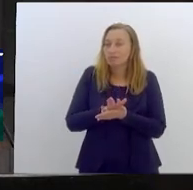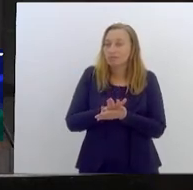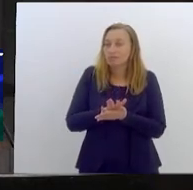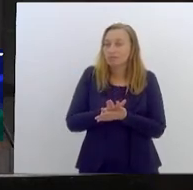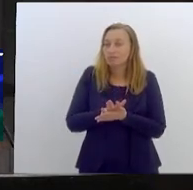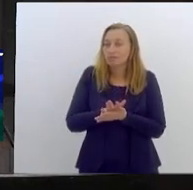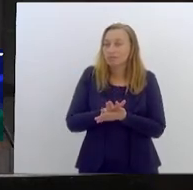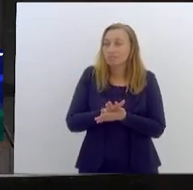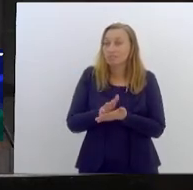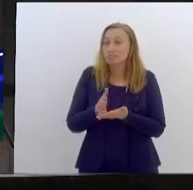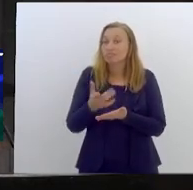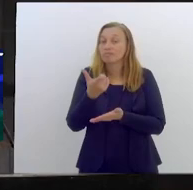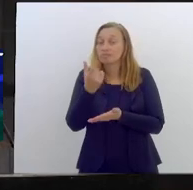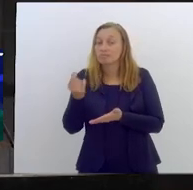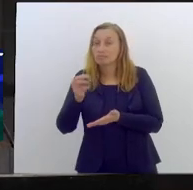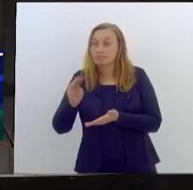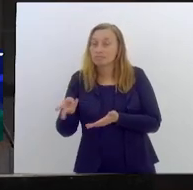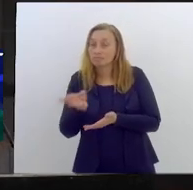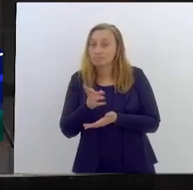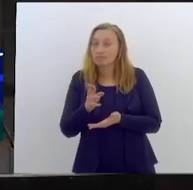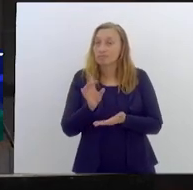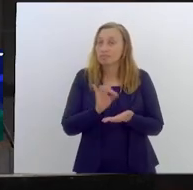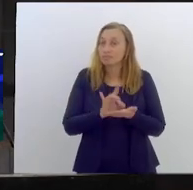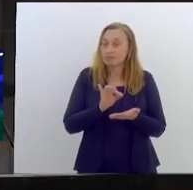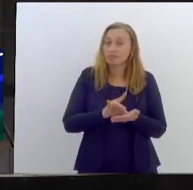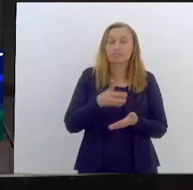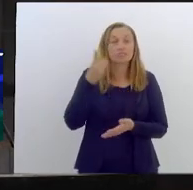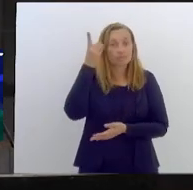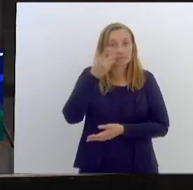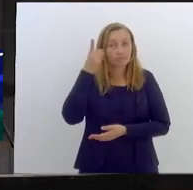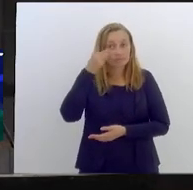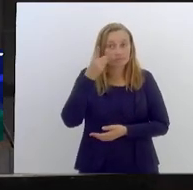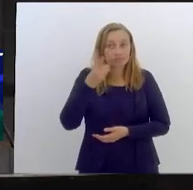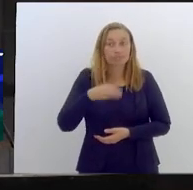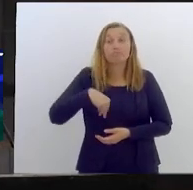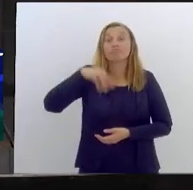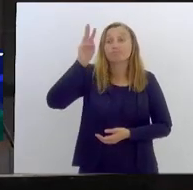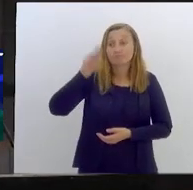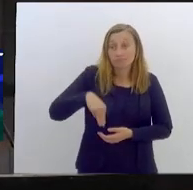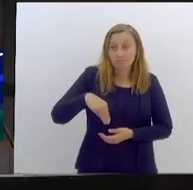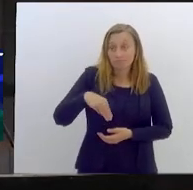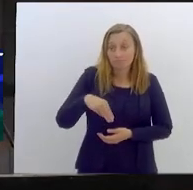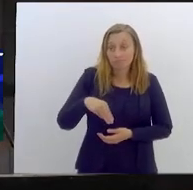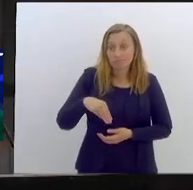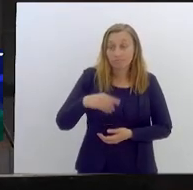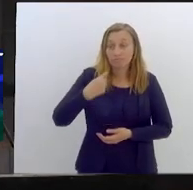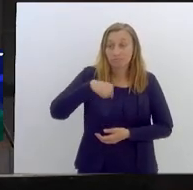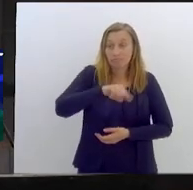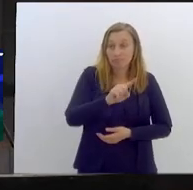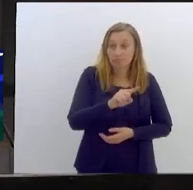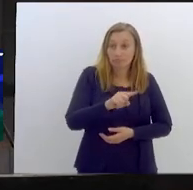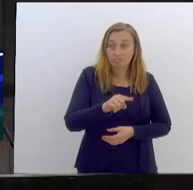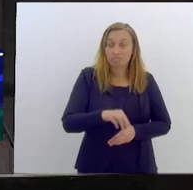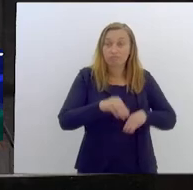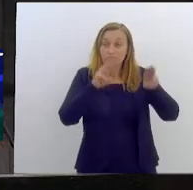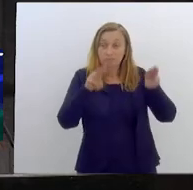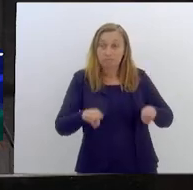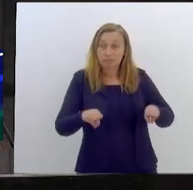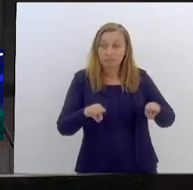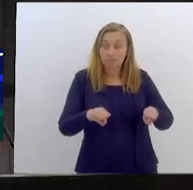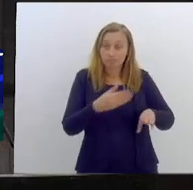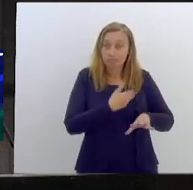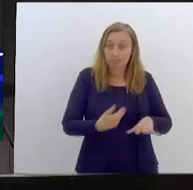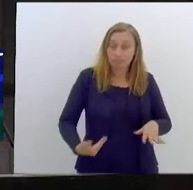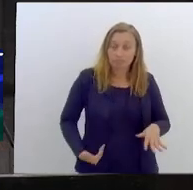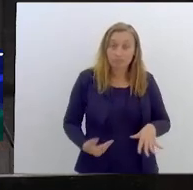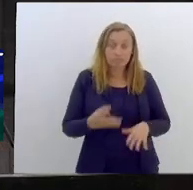reais. E a verdade, deputado, é que quem for ao Arquivo Público Municipal da cidade de Campos perceberá